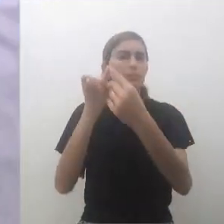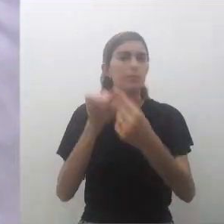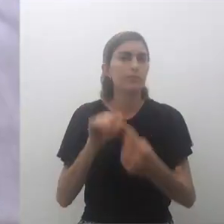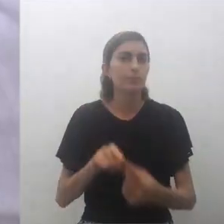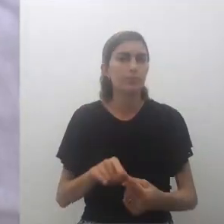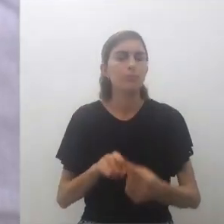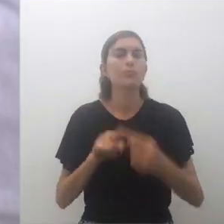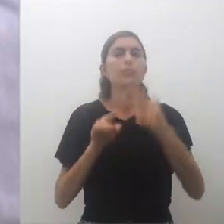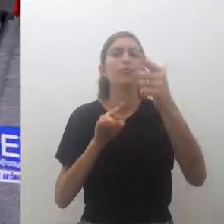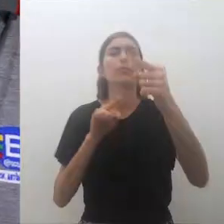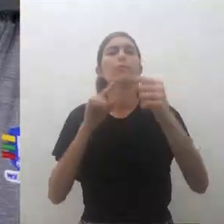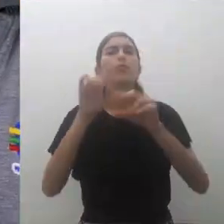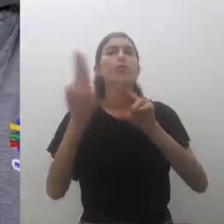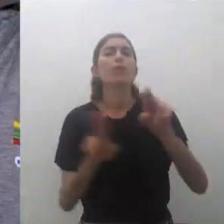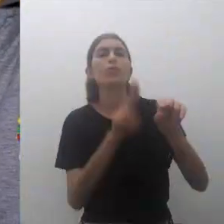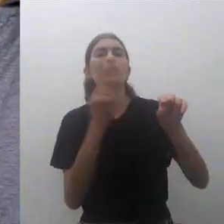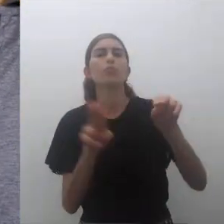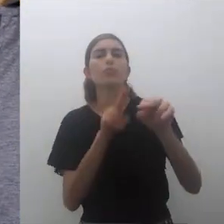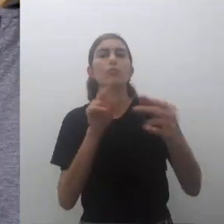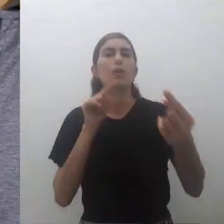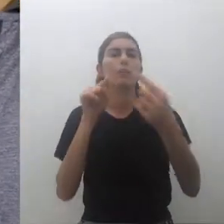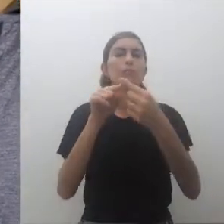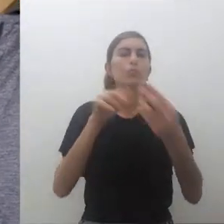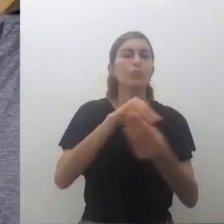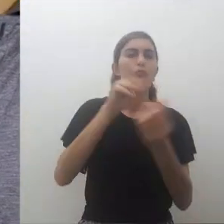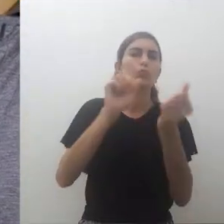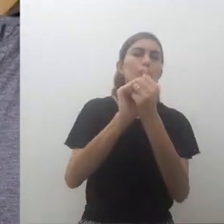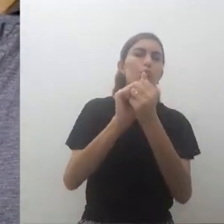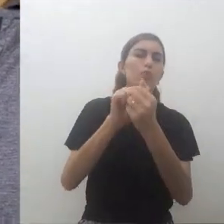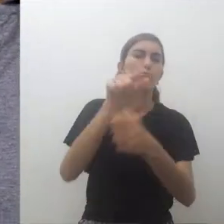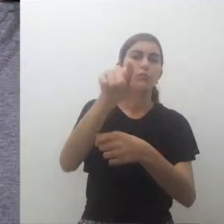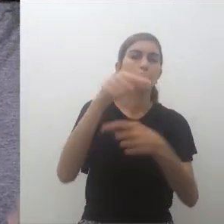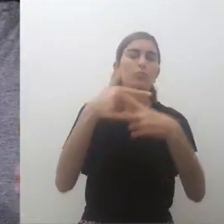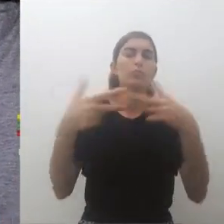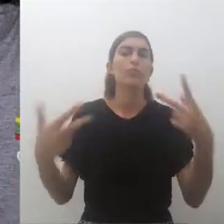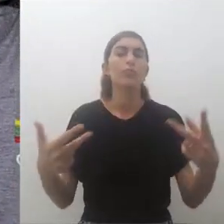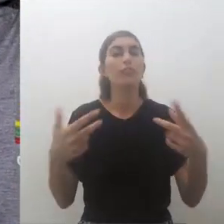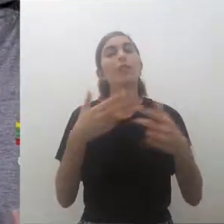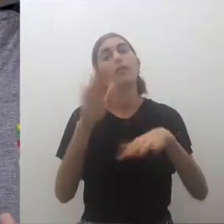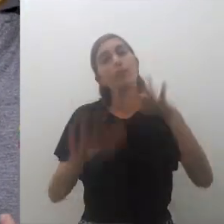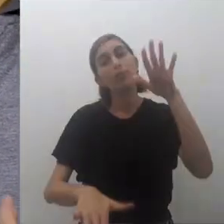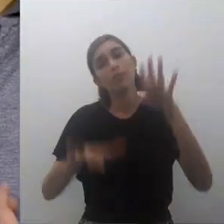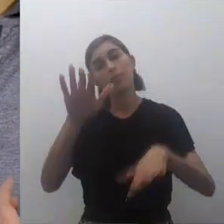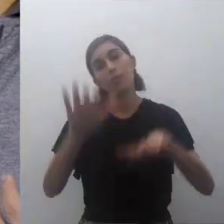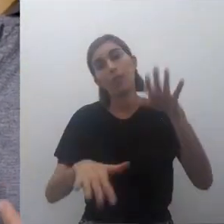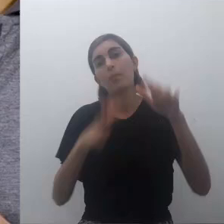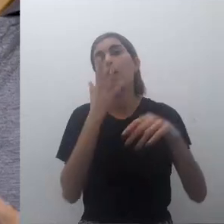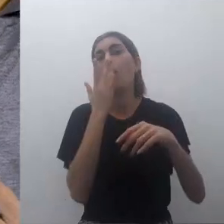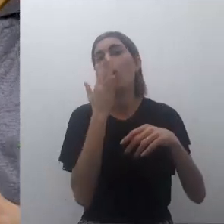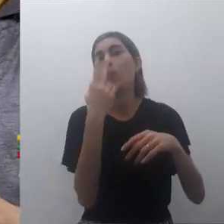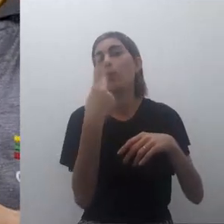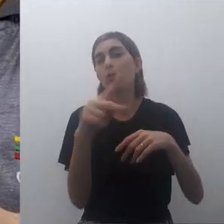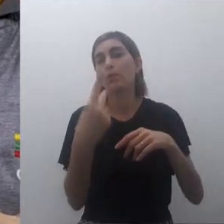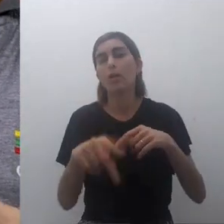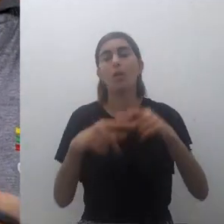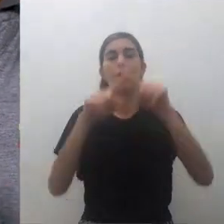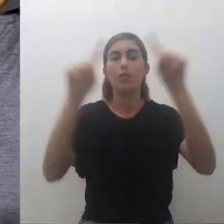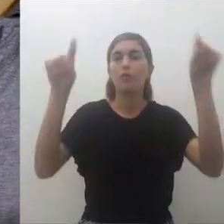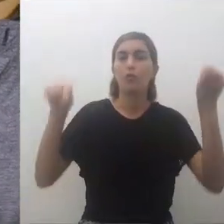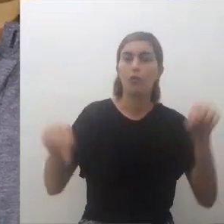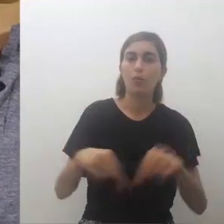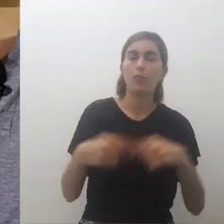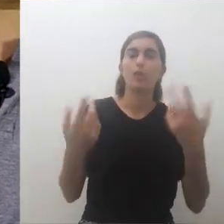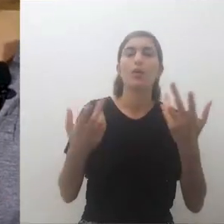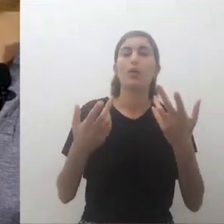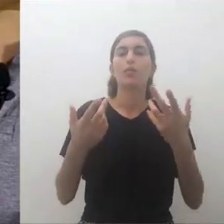que elemento você vai compor junto àquele outro objeto, vai depender da cor dele, do formato dele,